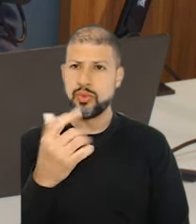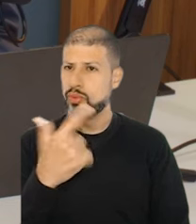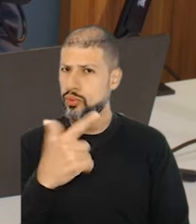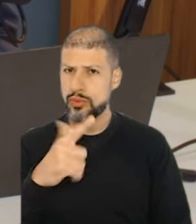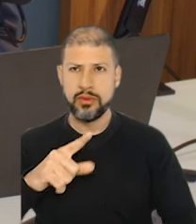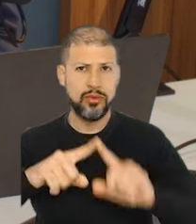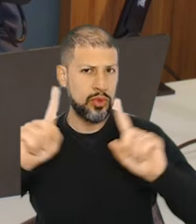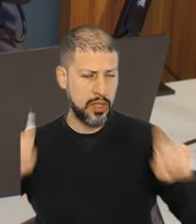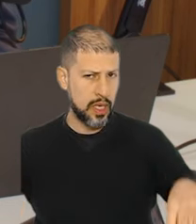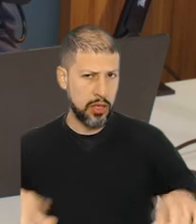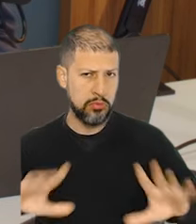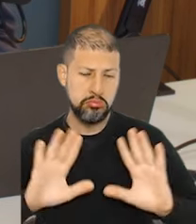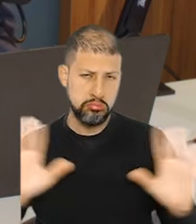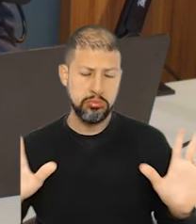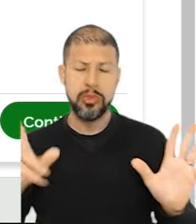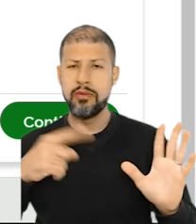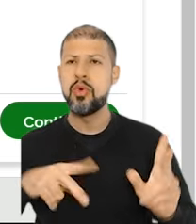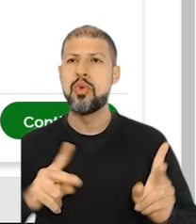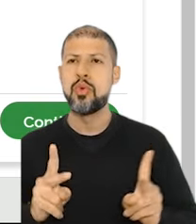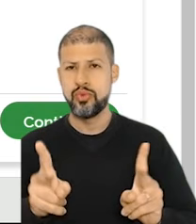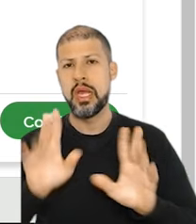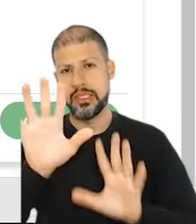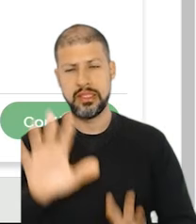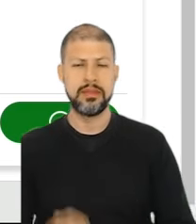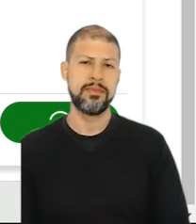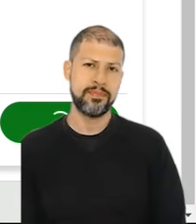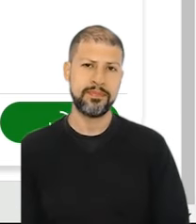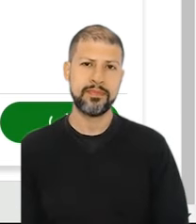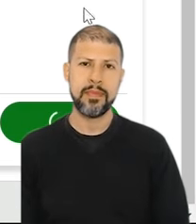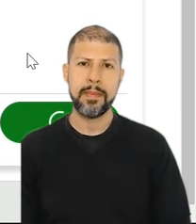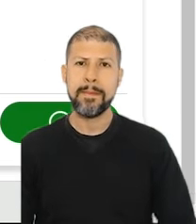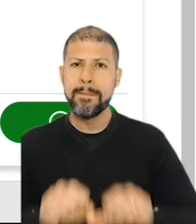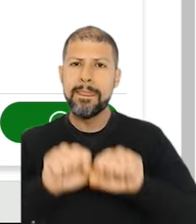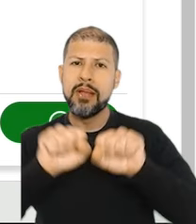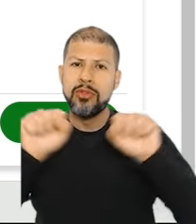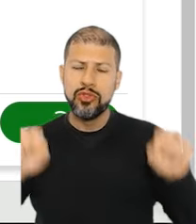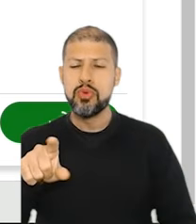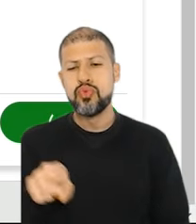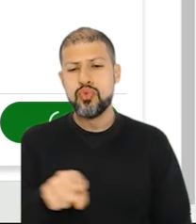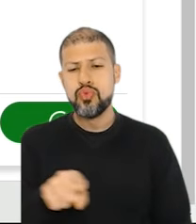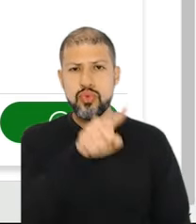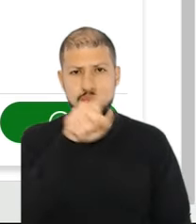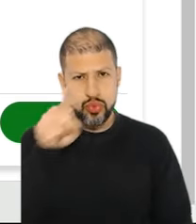né Nós vamos manter assim sistema tá carregando as